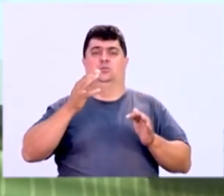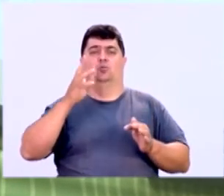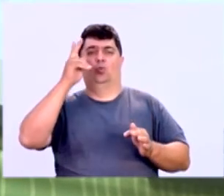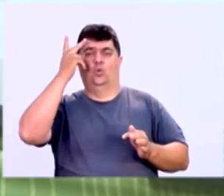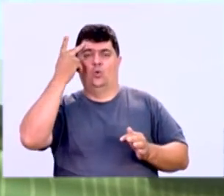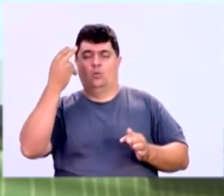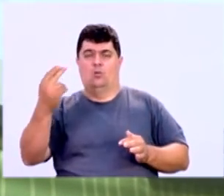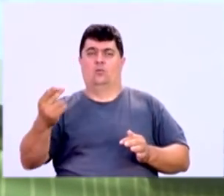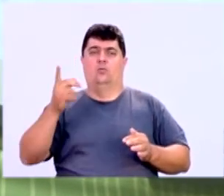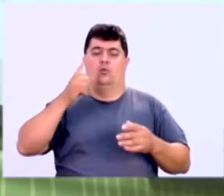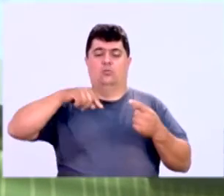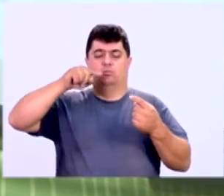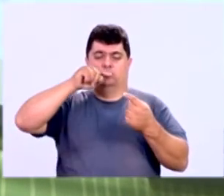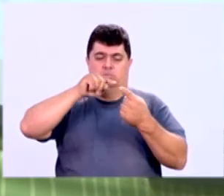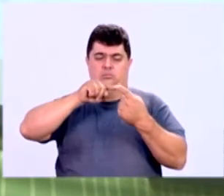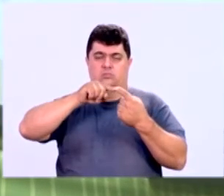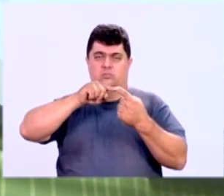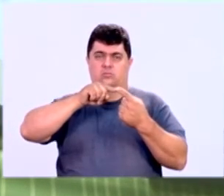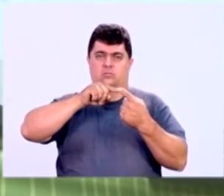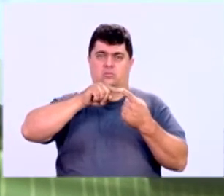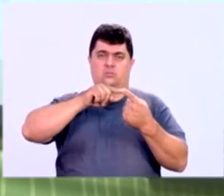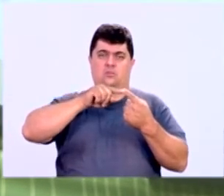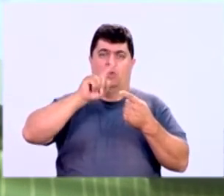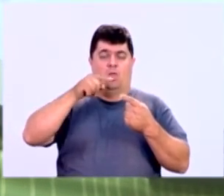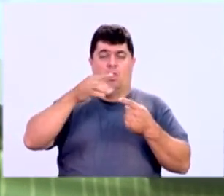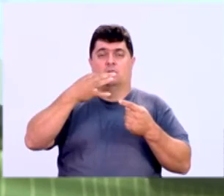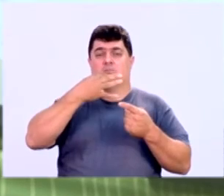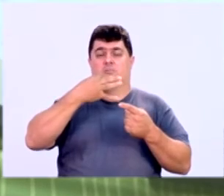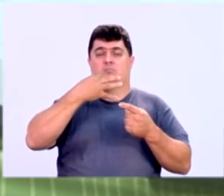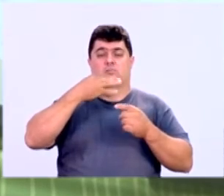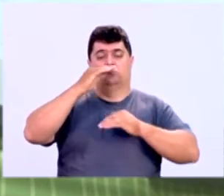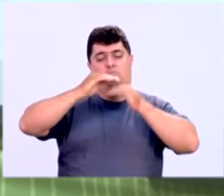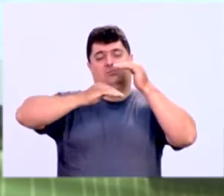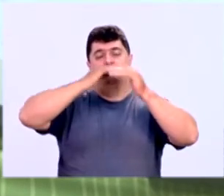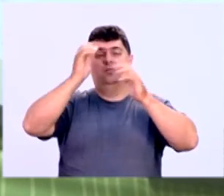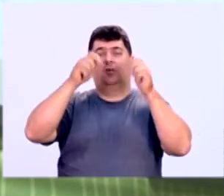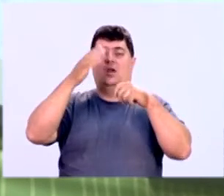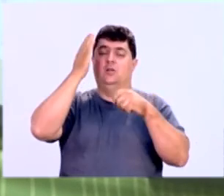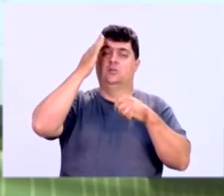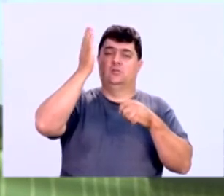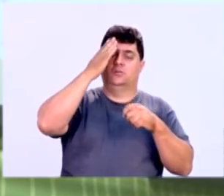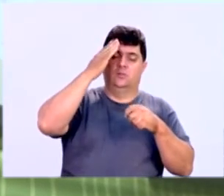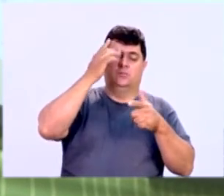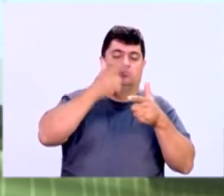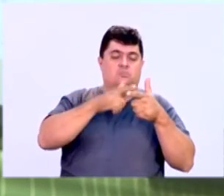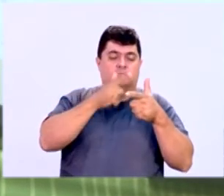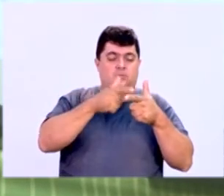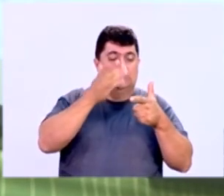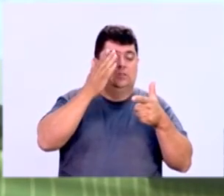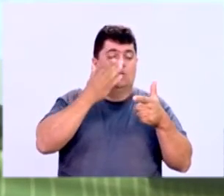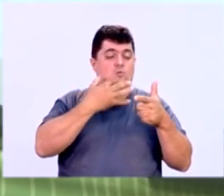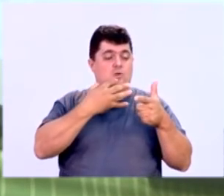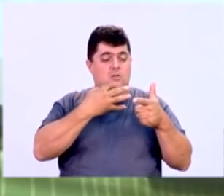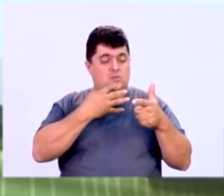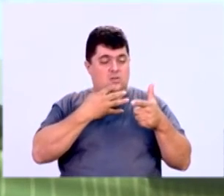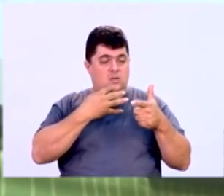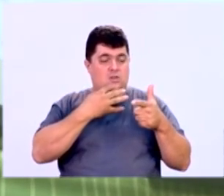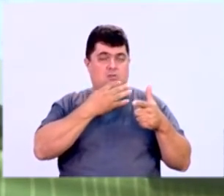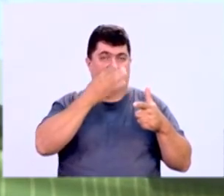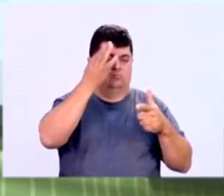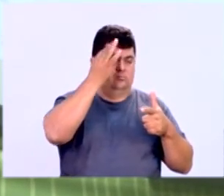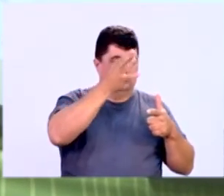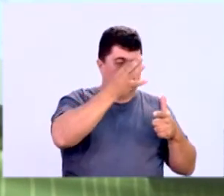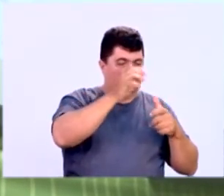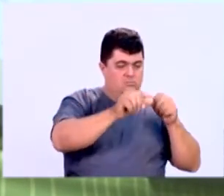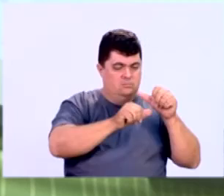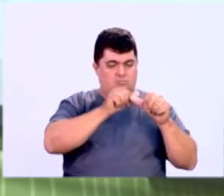o objetivo daquela pesquisa é fazer com que ele entenda aquele conhecimento teórico, né, e ele comece